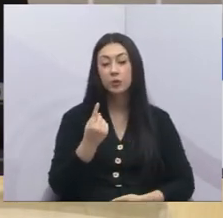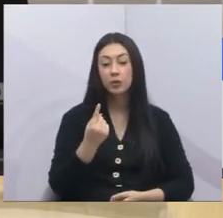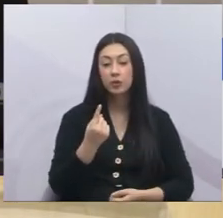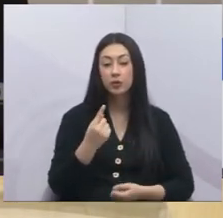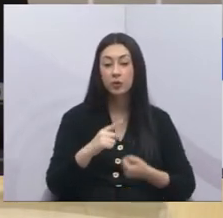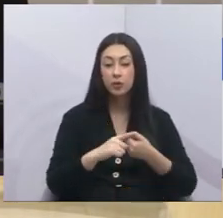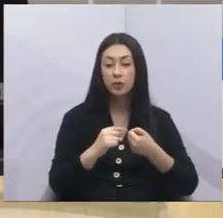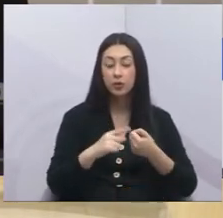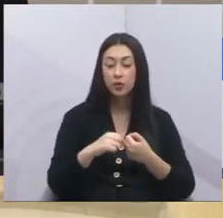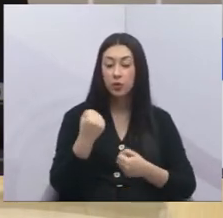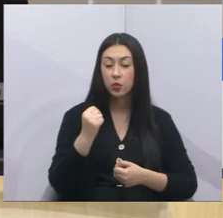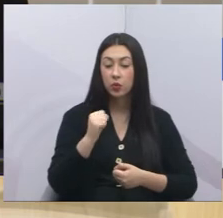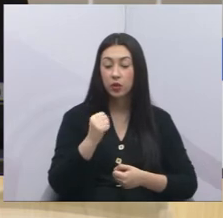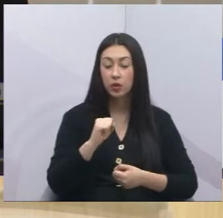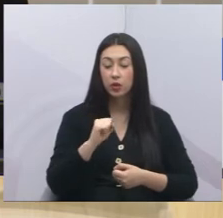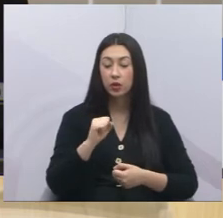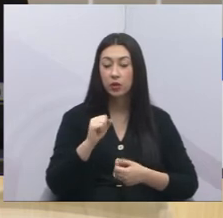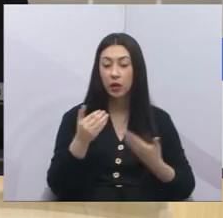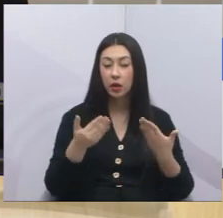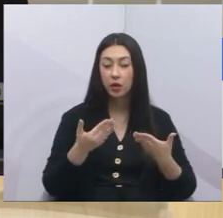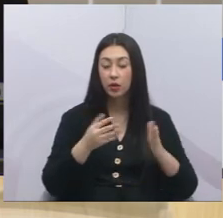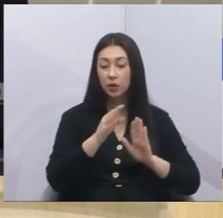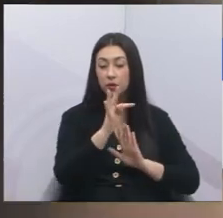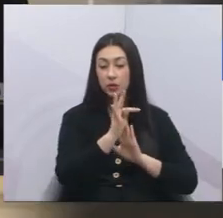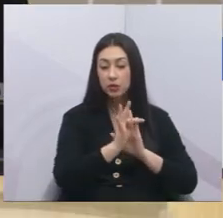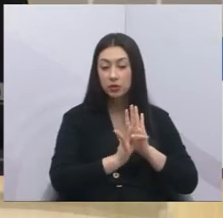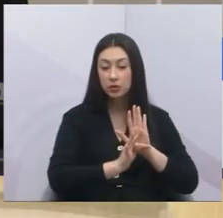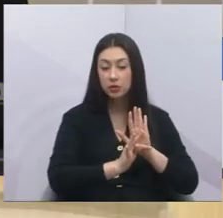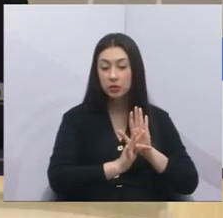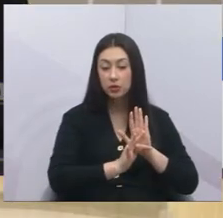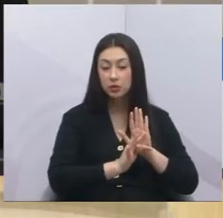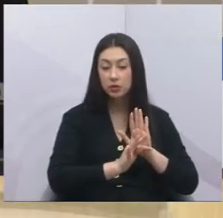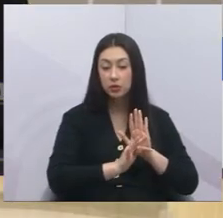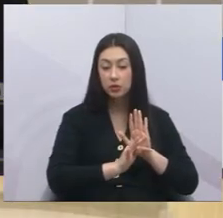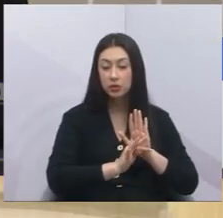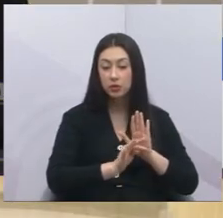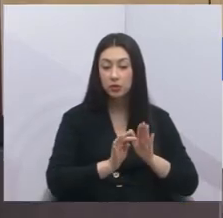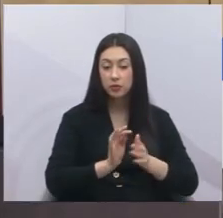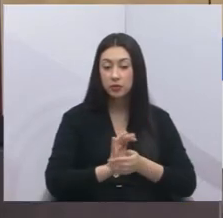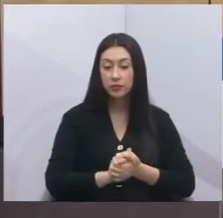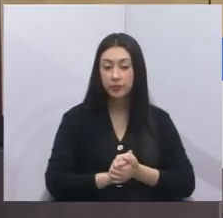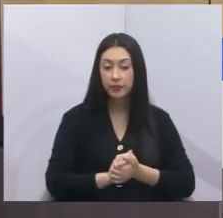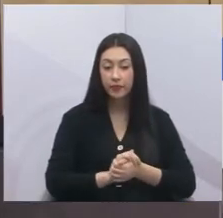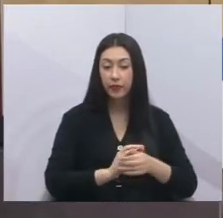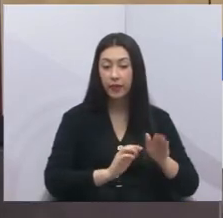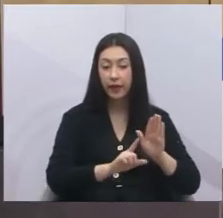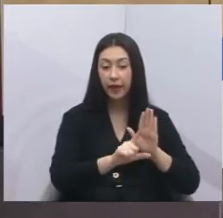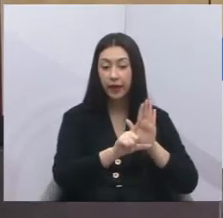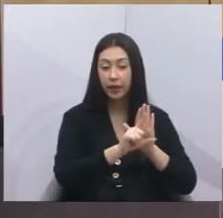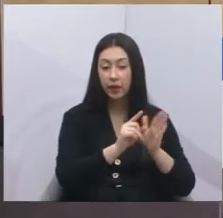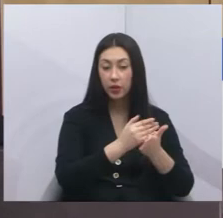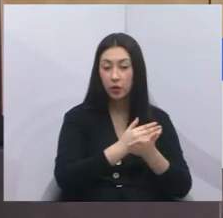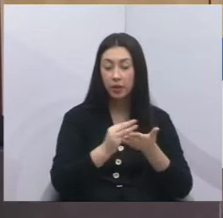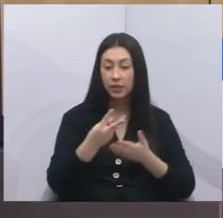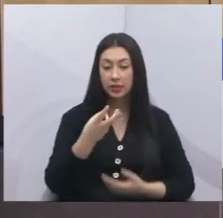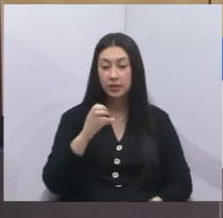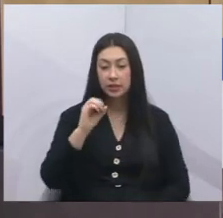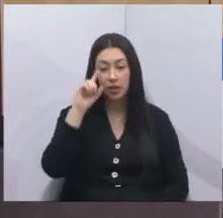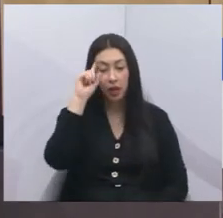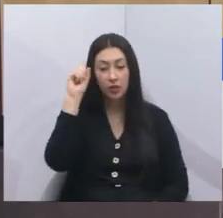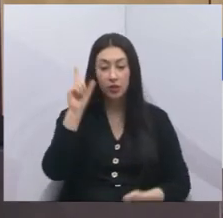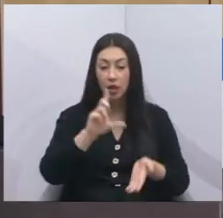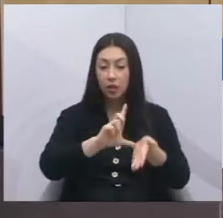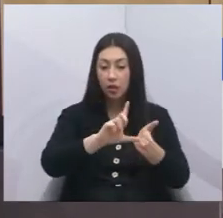artigo 8º passa a constar com a seguinte redação. Artigo 8º. Esta lei entra em vigor 30 dias após a